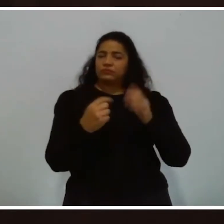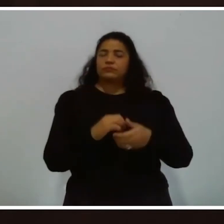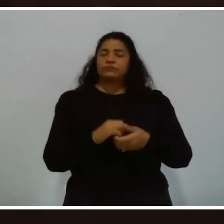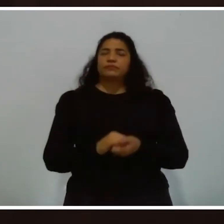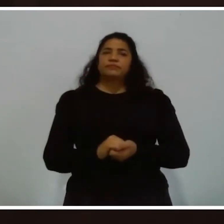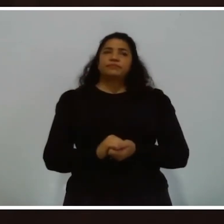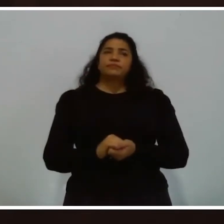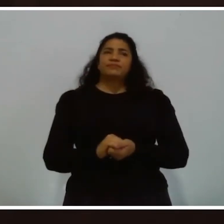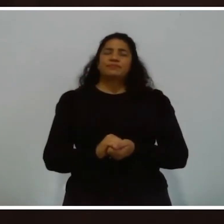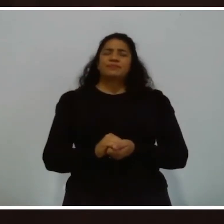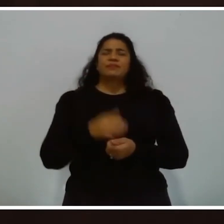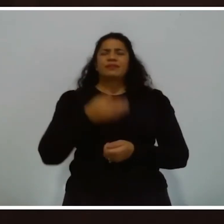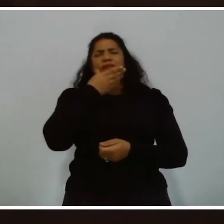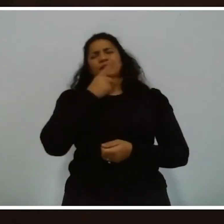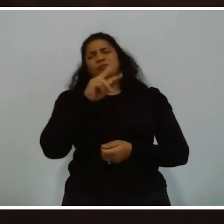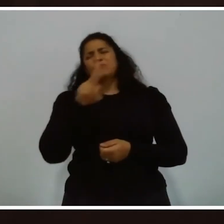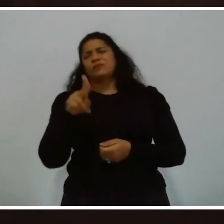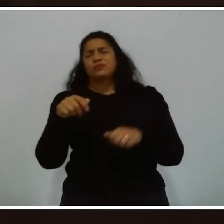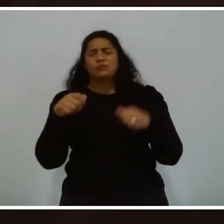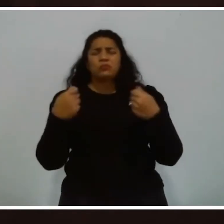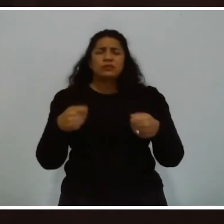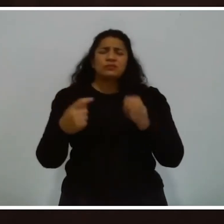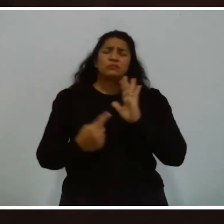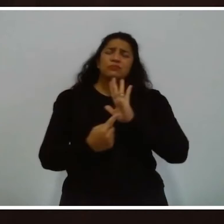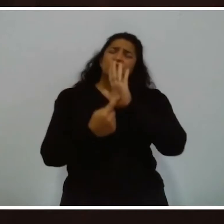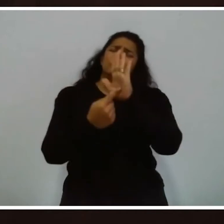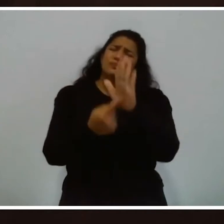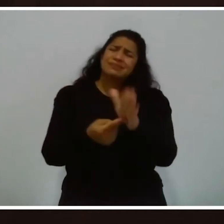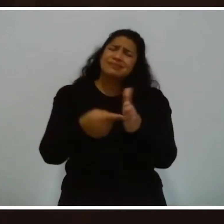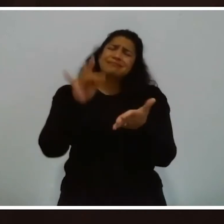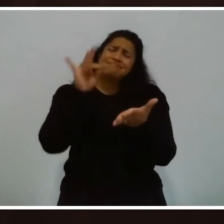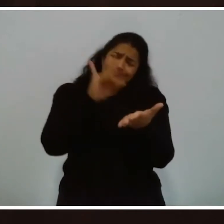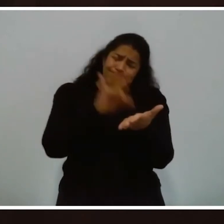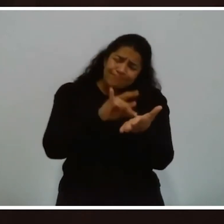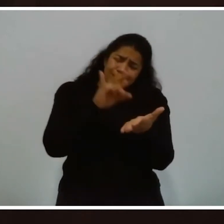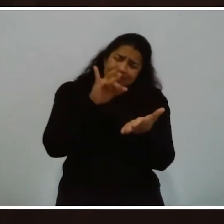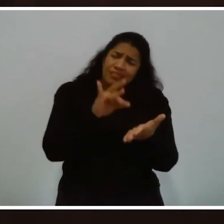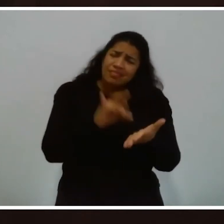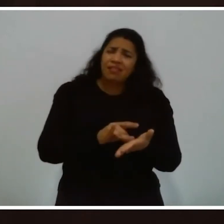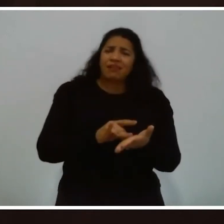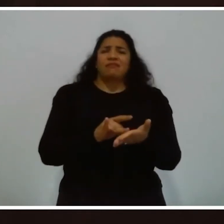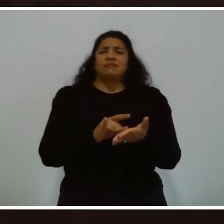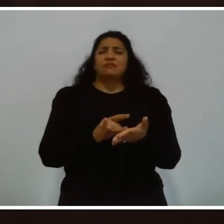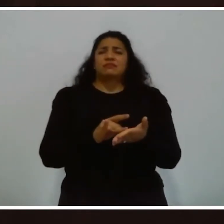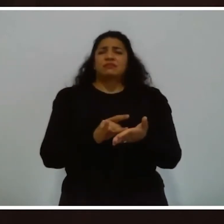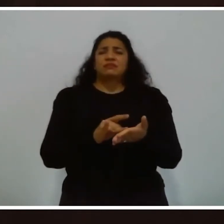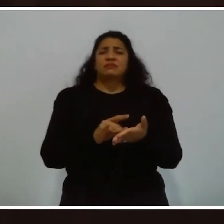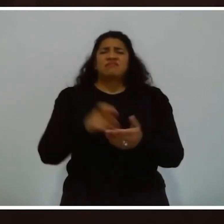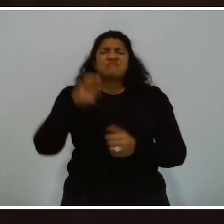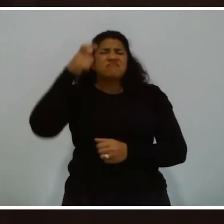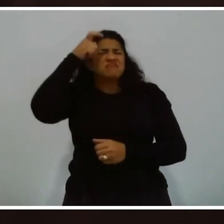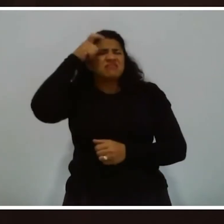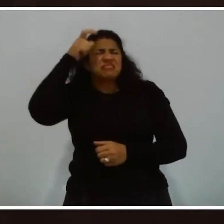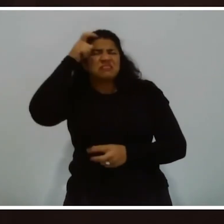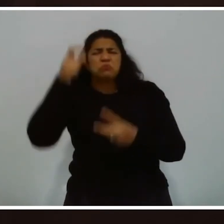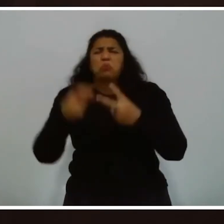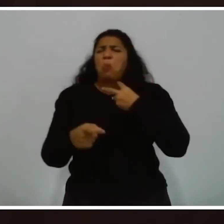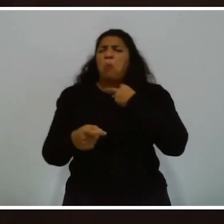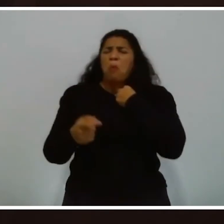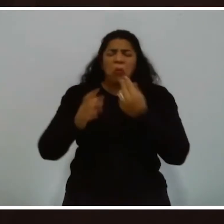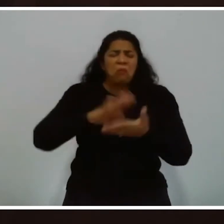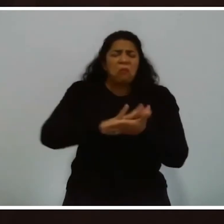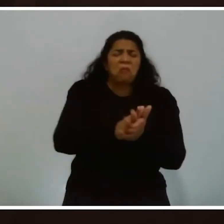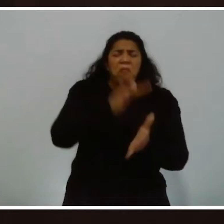Irmãos, eu preciso firmar essa verdade em vocês. Não deixar Satanás solapar a nossa fé. Ora,